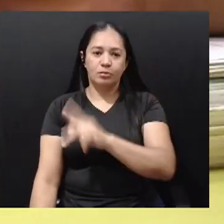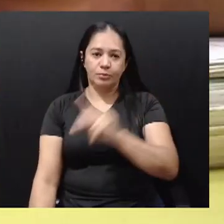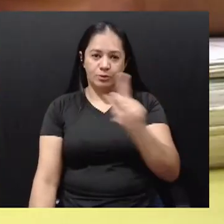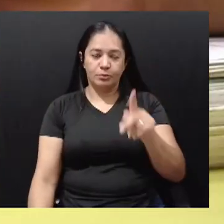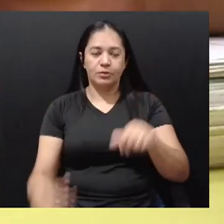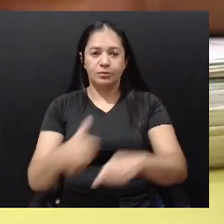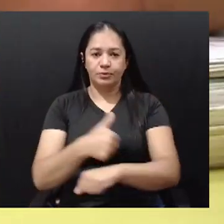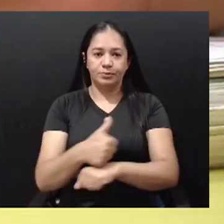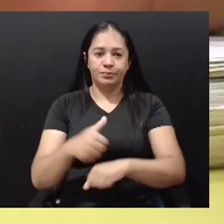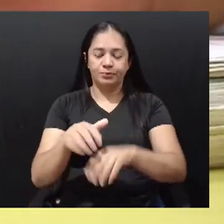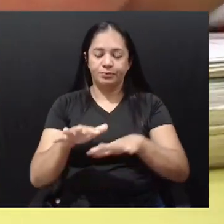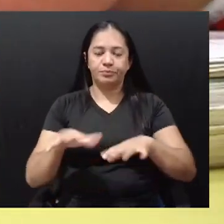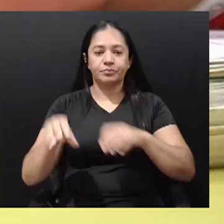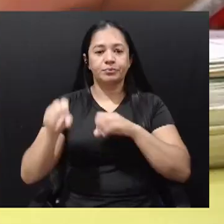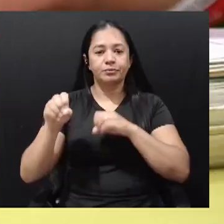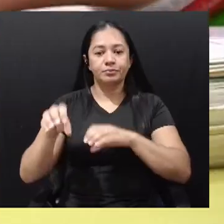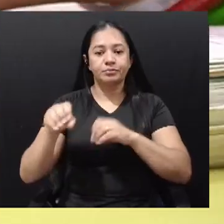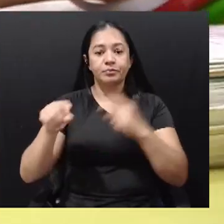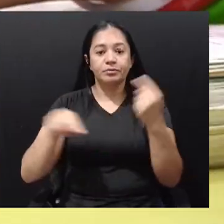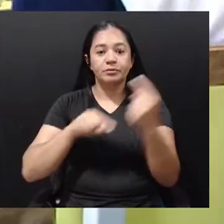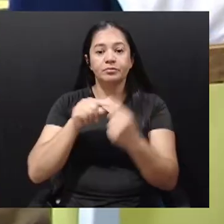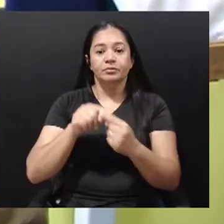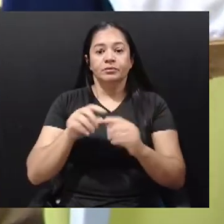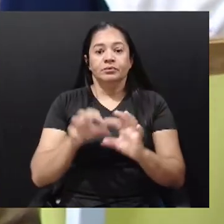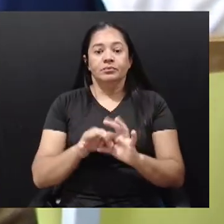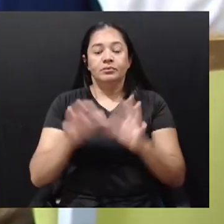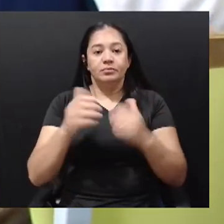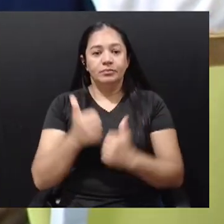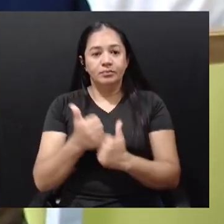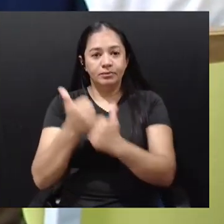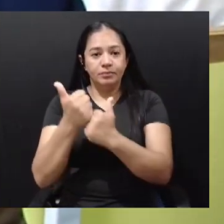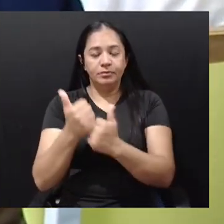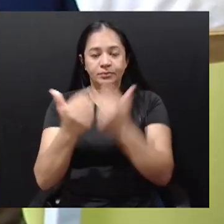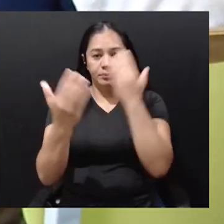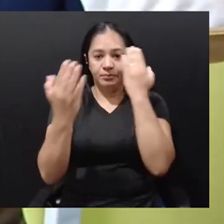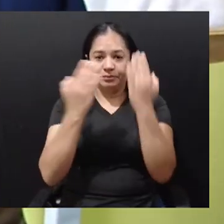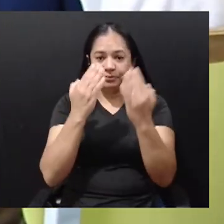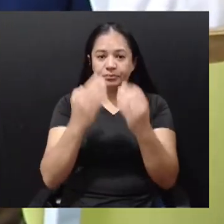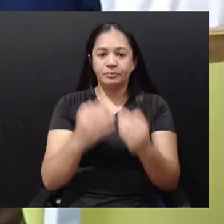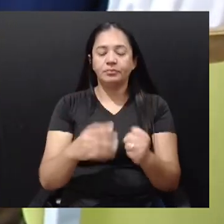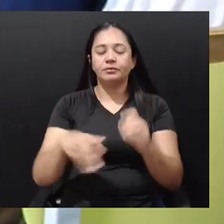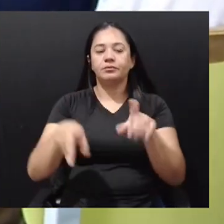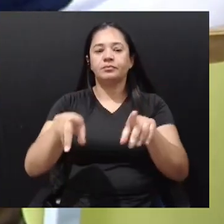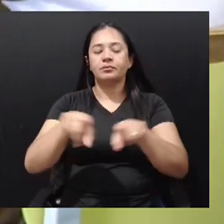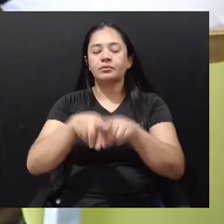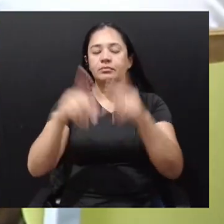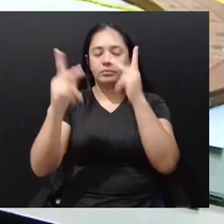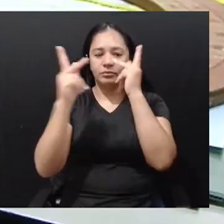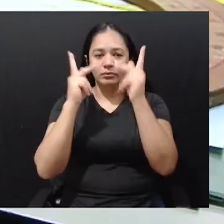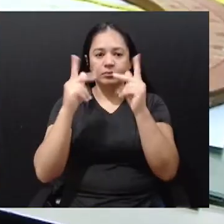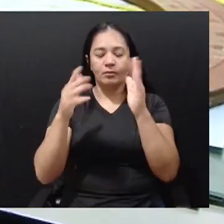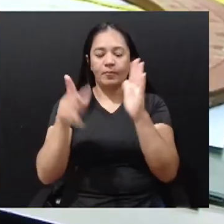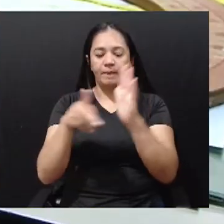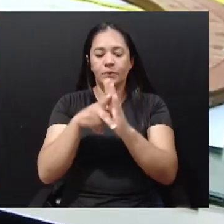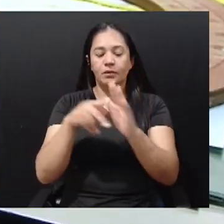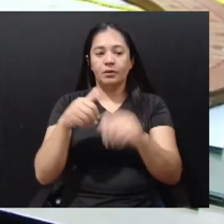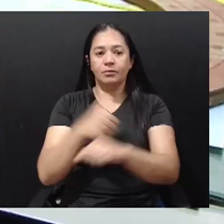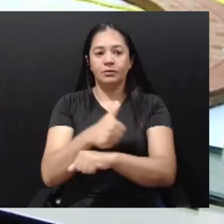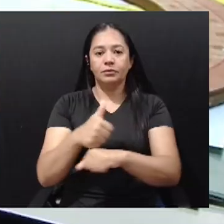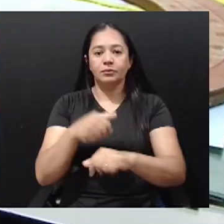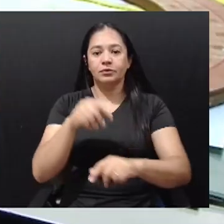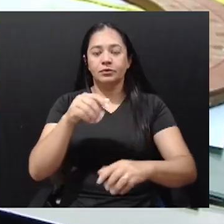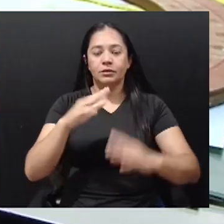A ideia é disponibilizar apoio psicológico e psiquiátrico aos profissionais da rede pública municipal, o que seria